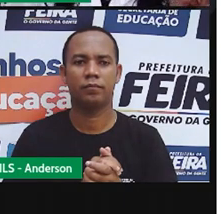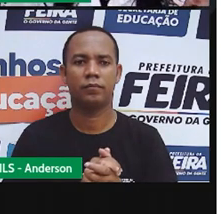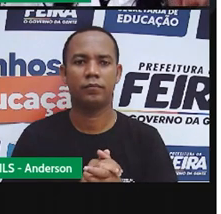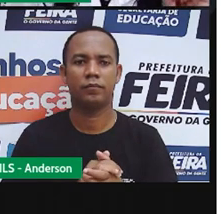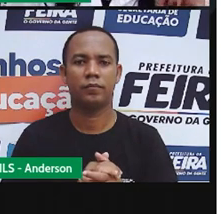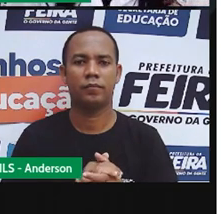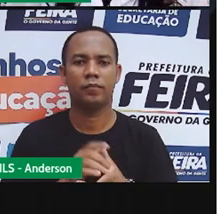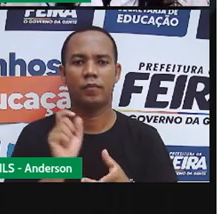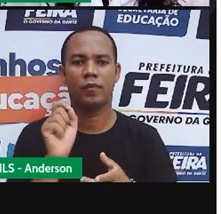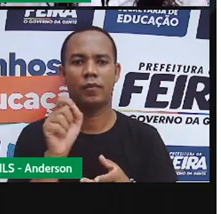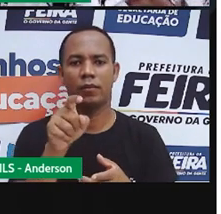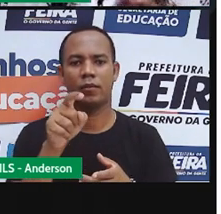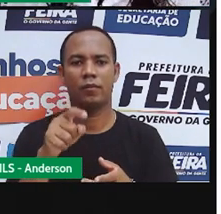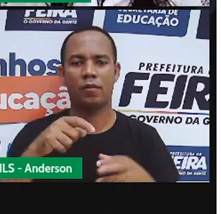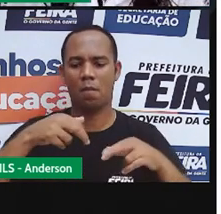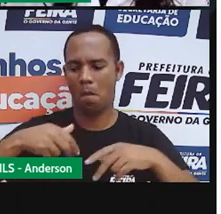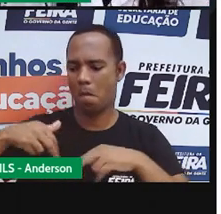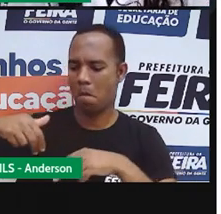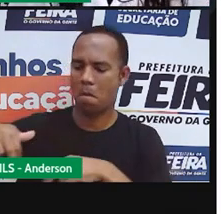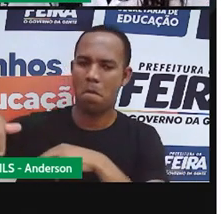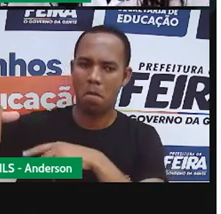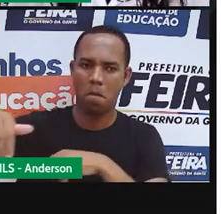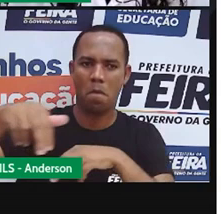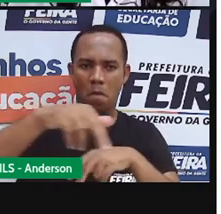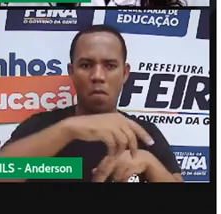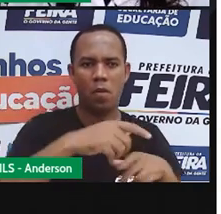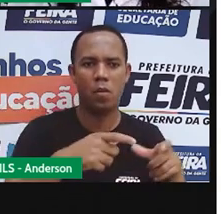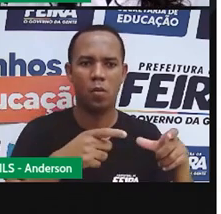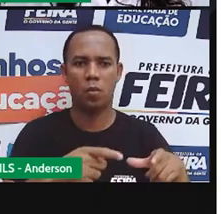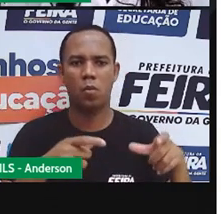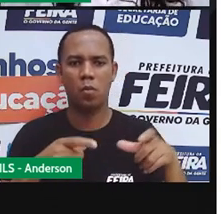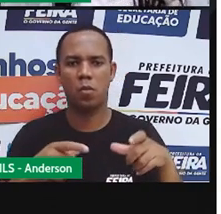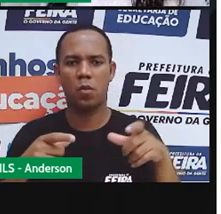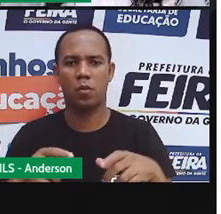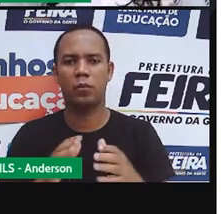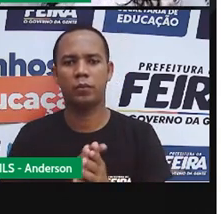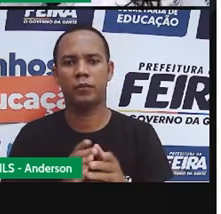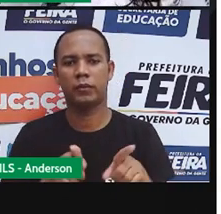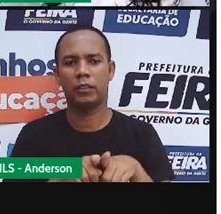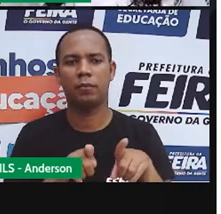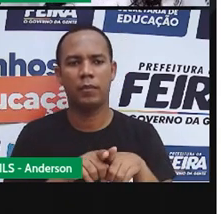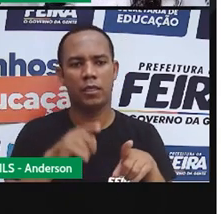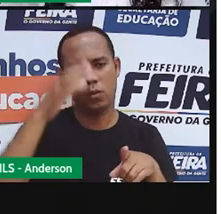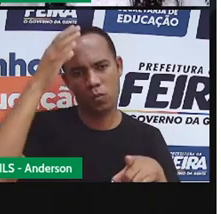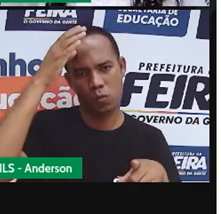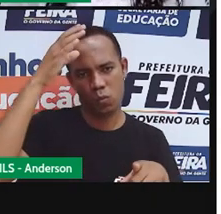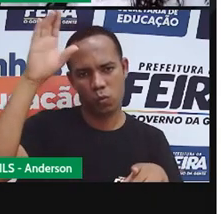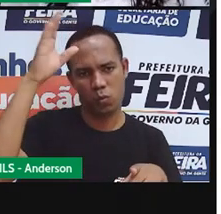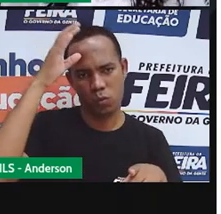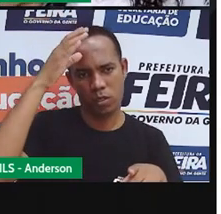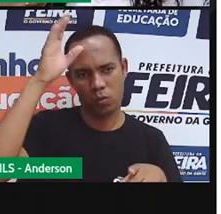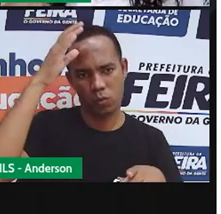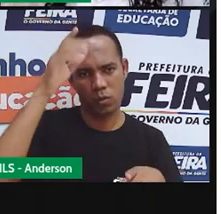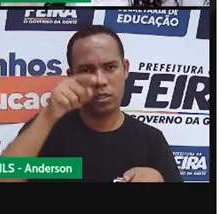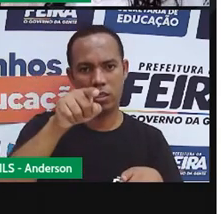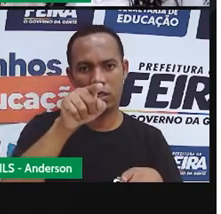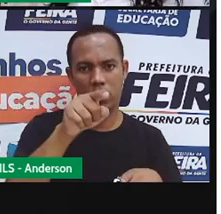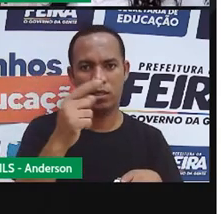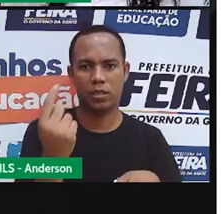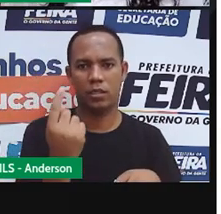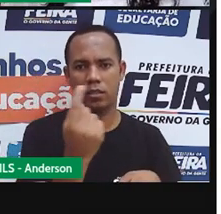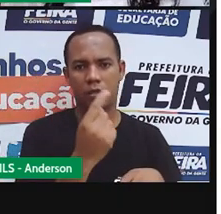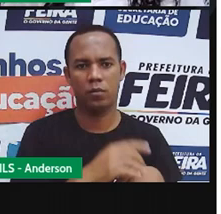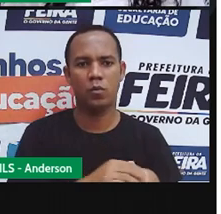A dança do Cateretê, o Carimbó do Pará, e no folclore brasileiro nós